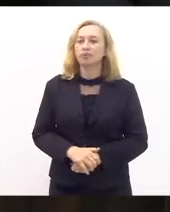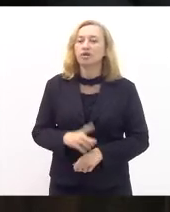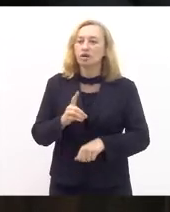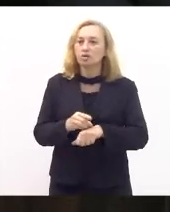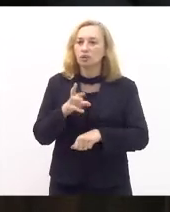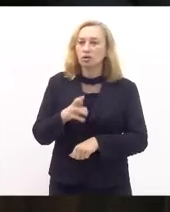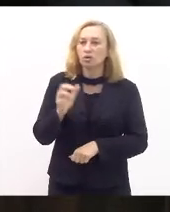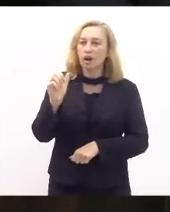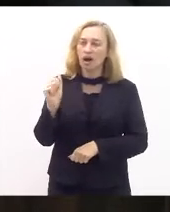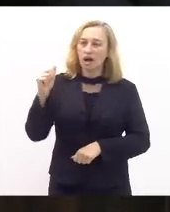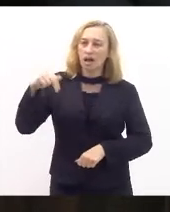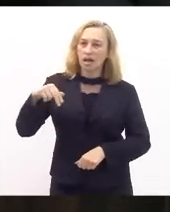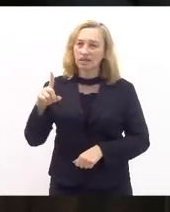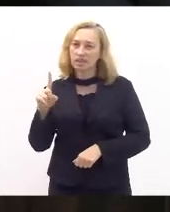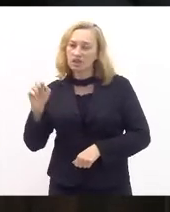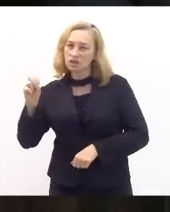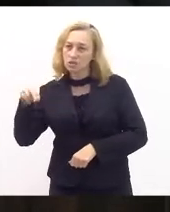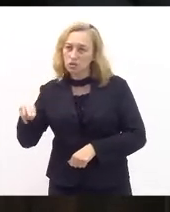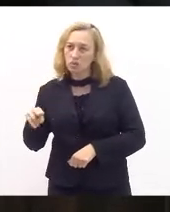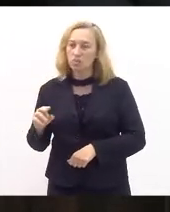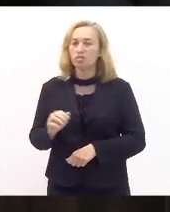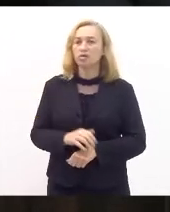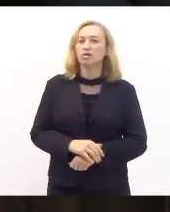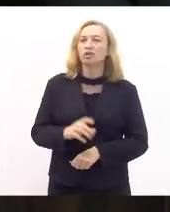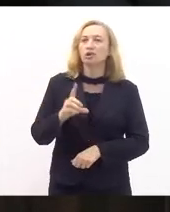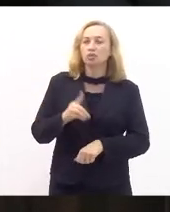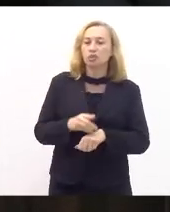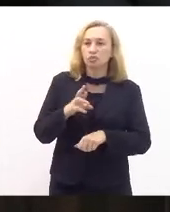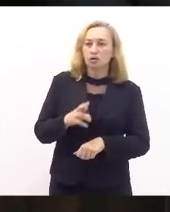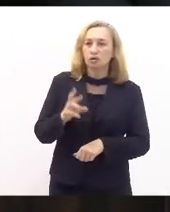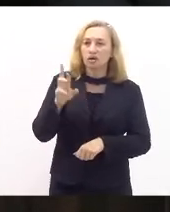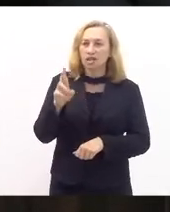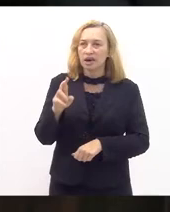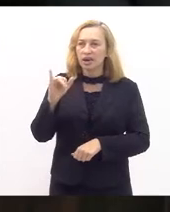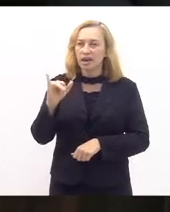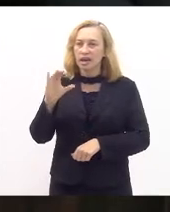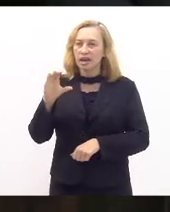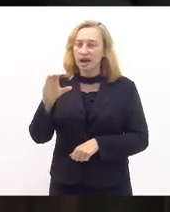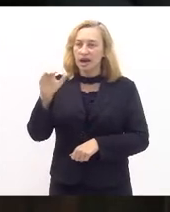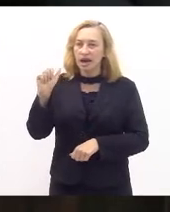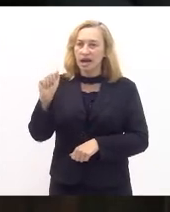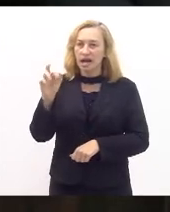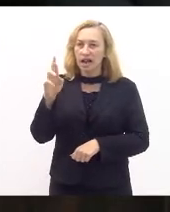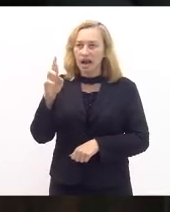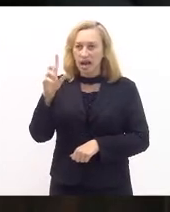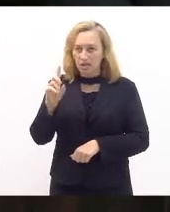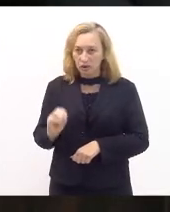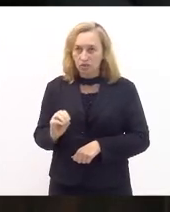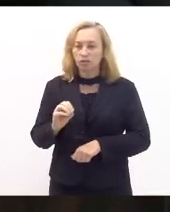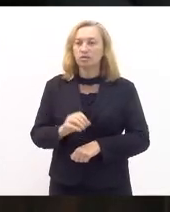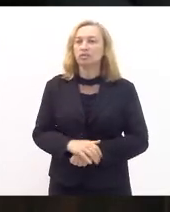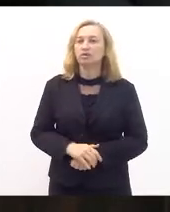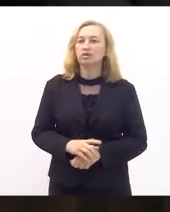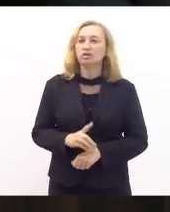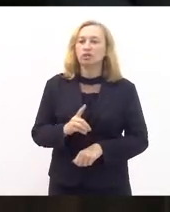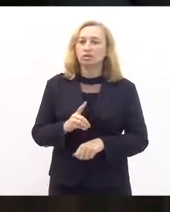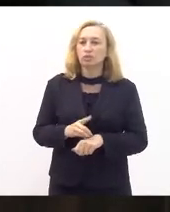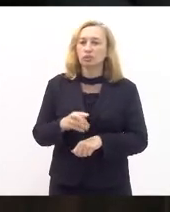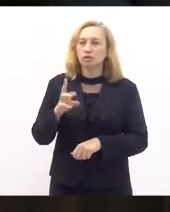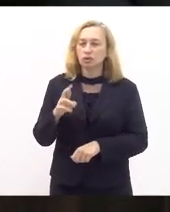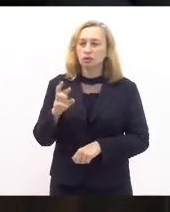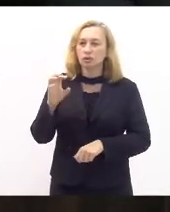doutor Anderson Montese, doutor Ricardo Sampaio, doutor Sérgio Aureliano,